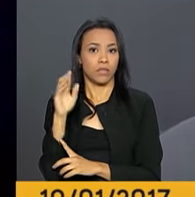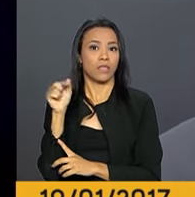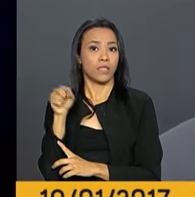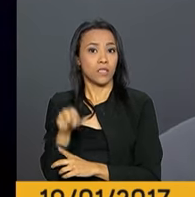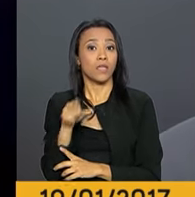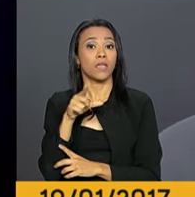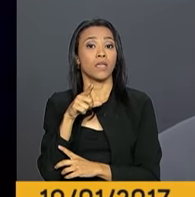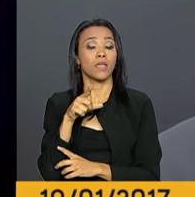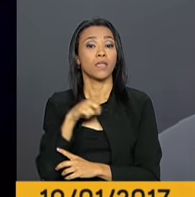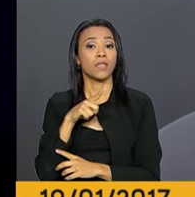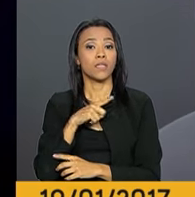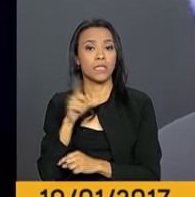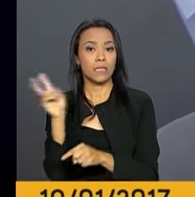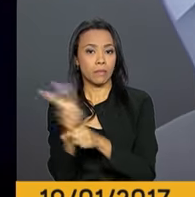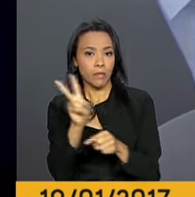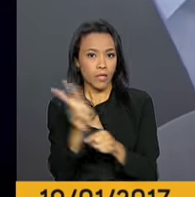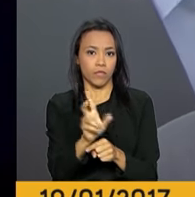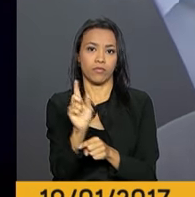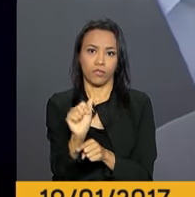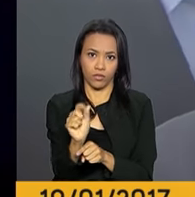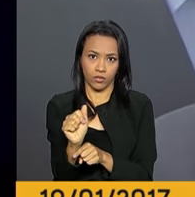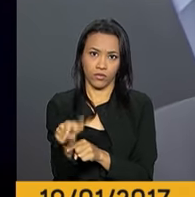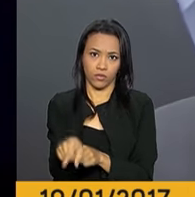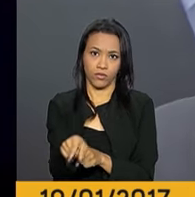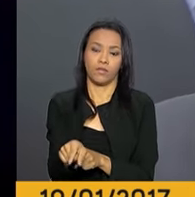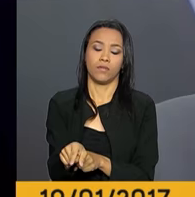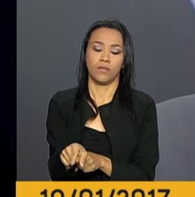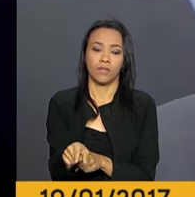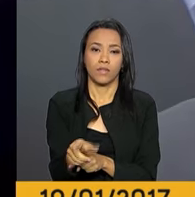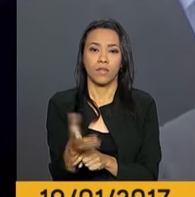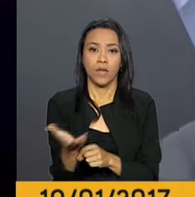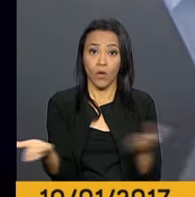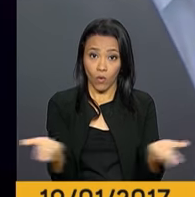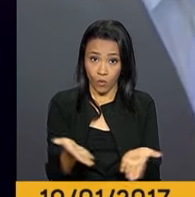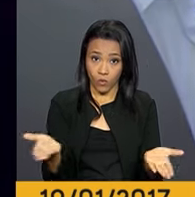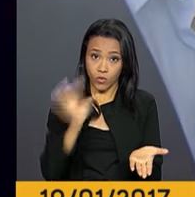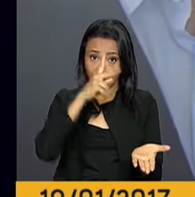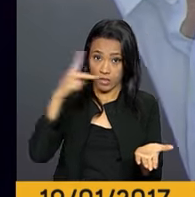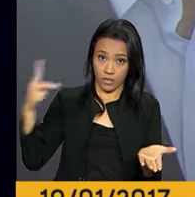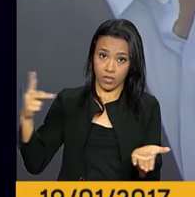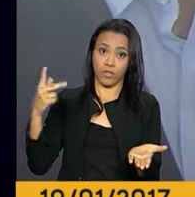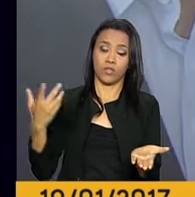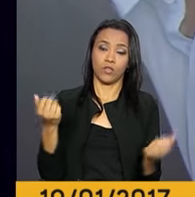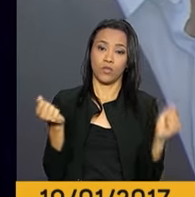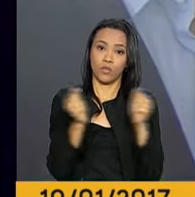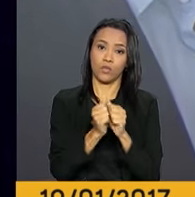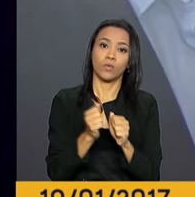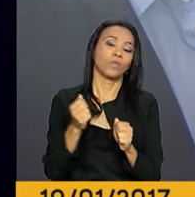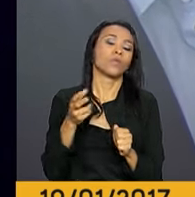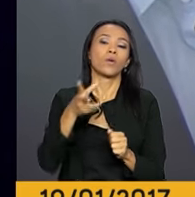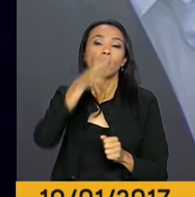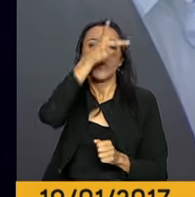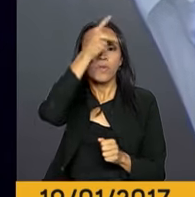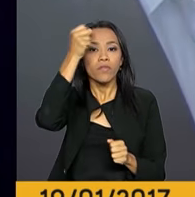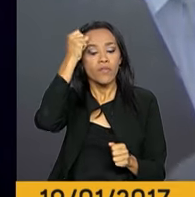de empréstimos, né, muito volumosa. Hoje ainda, o presidente Caffarelli, ao lado do nosso prefeito, nosso